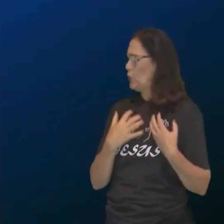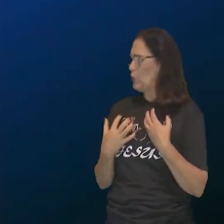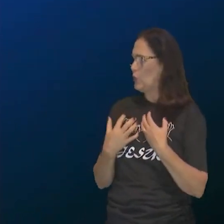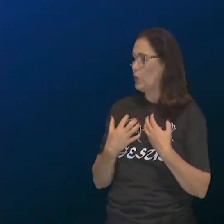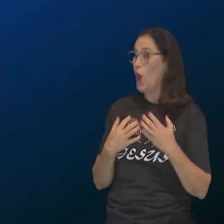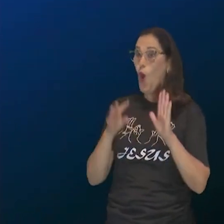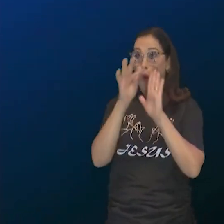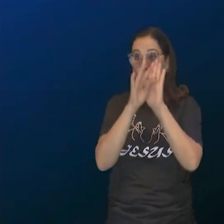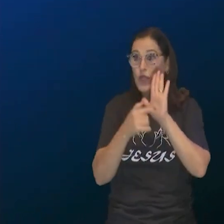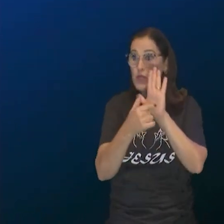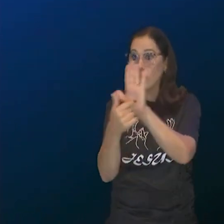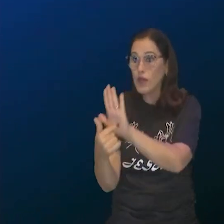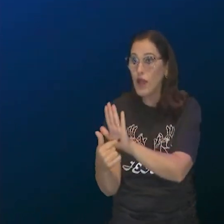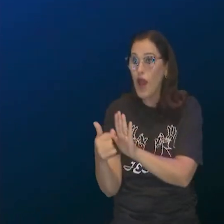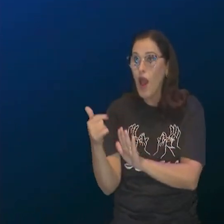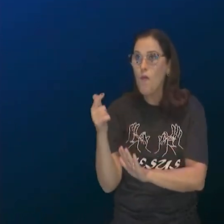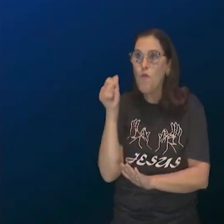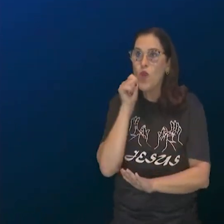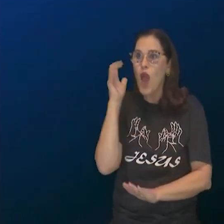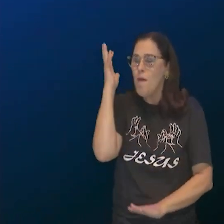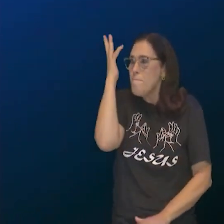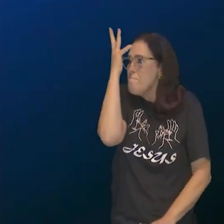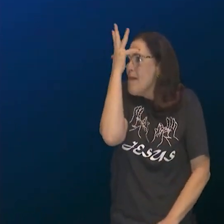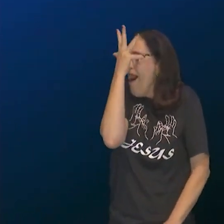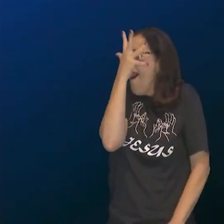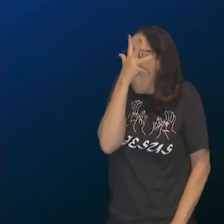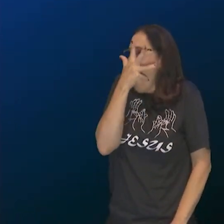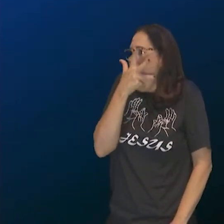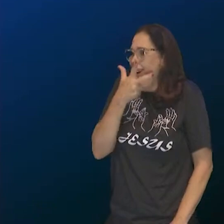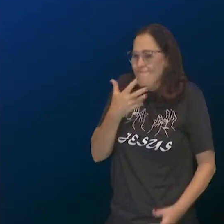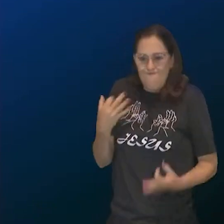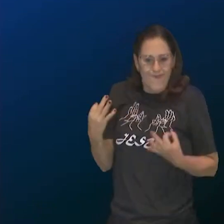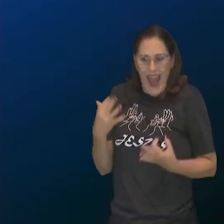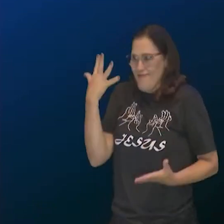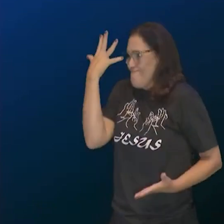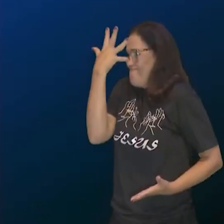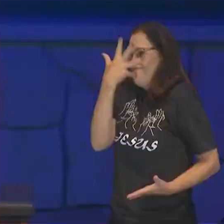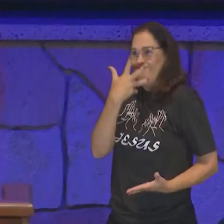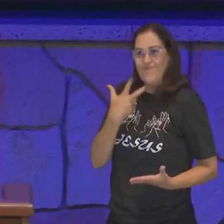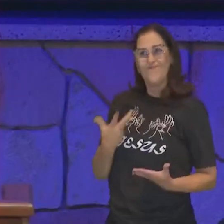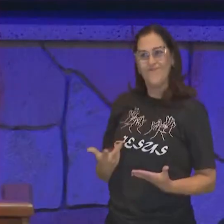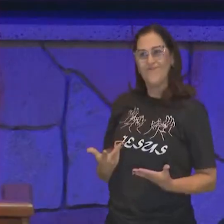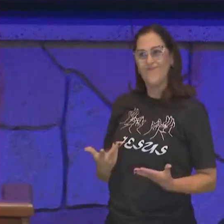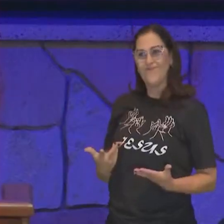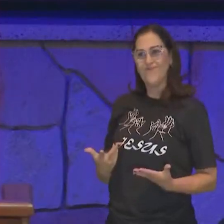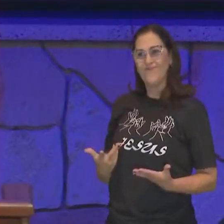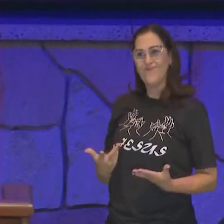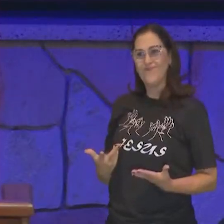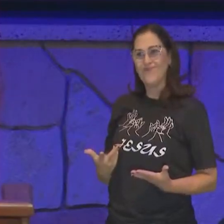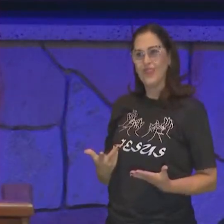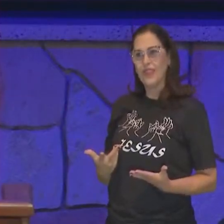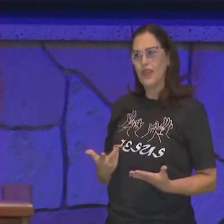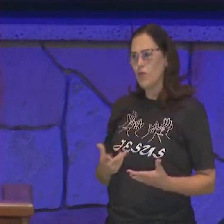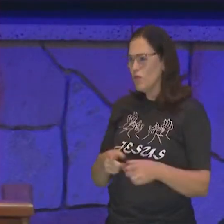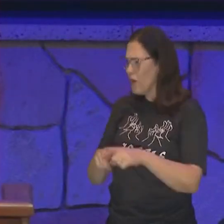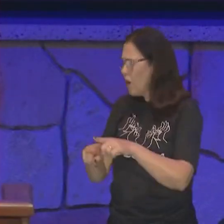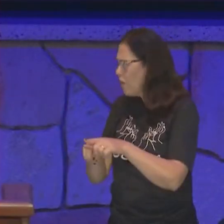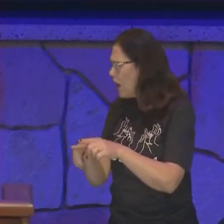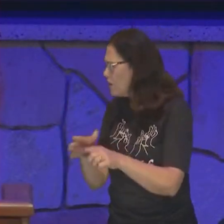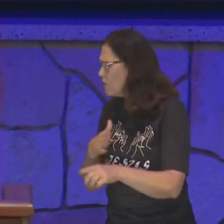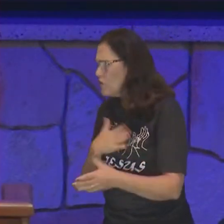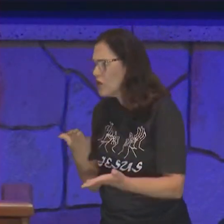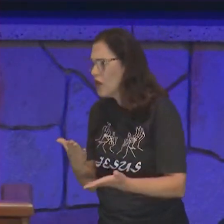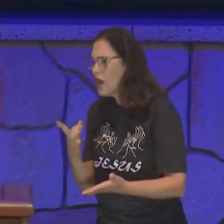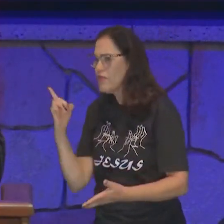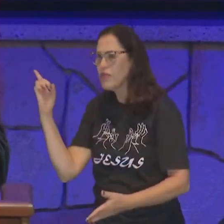segundo o texto, era muito formosa, muito formosa. Meus amados,